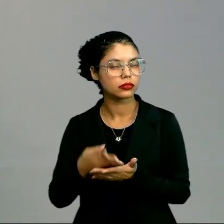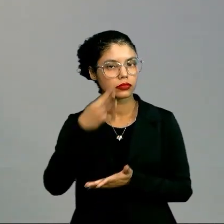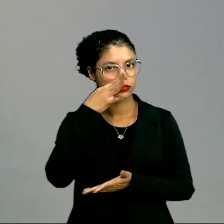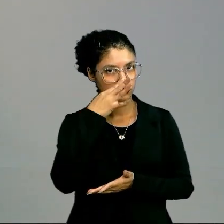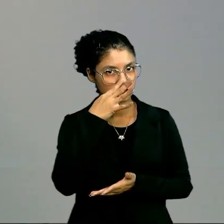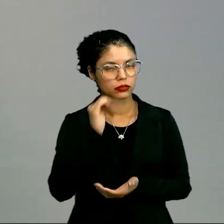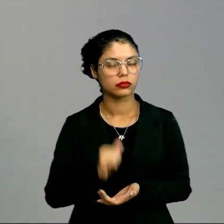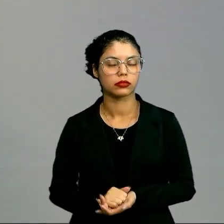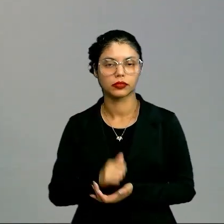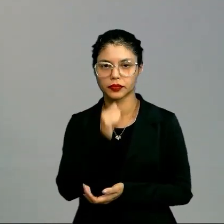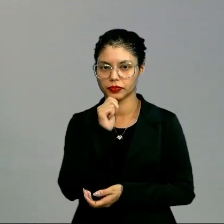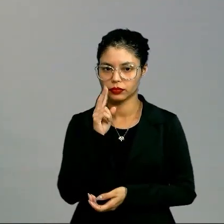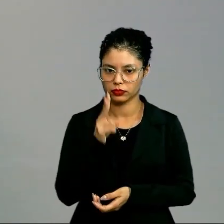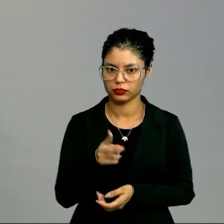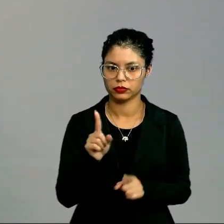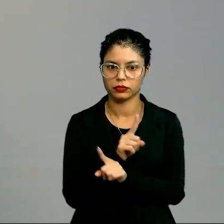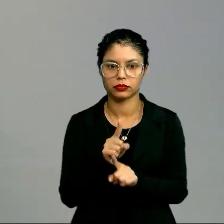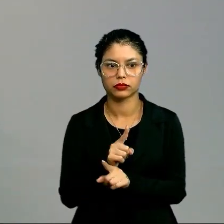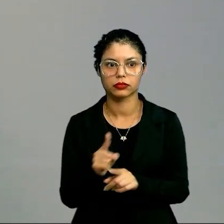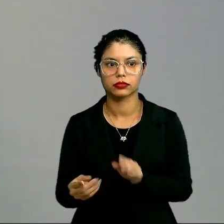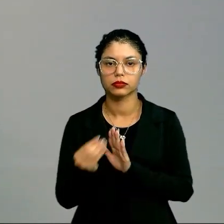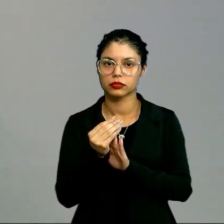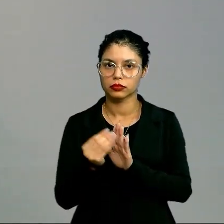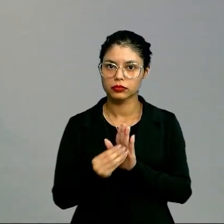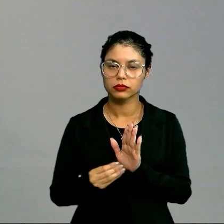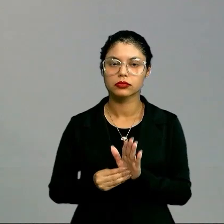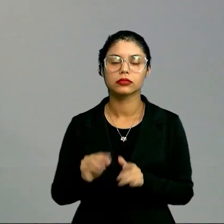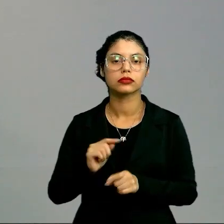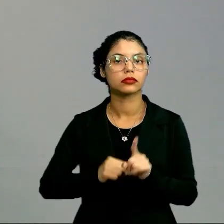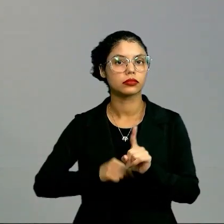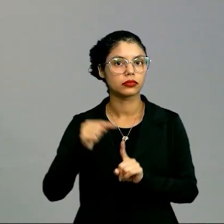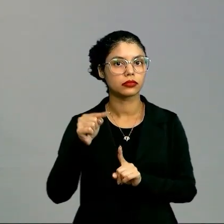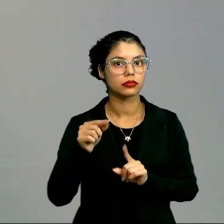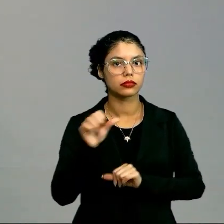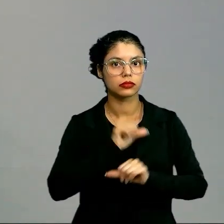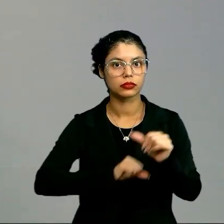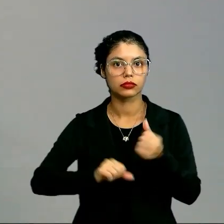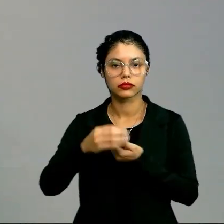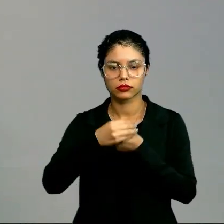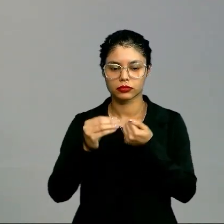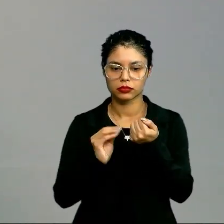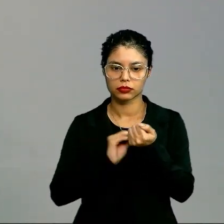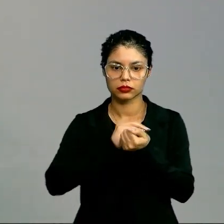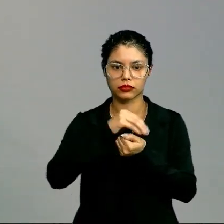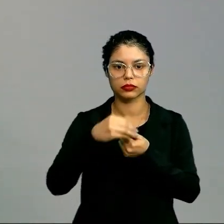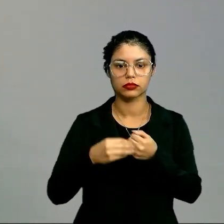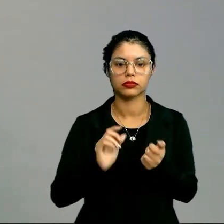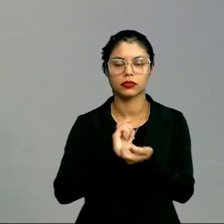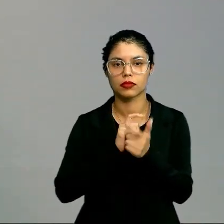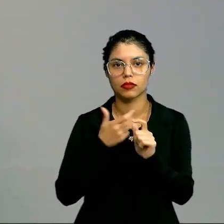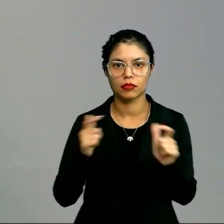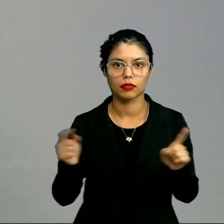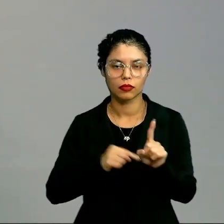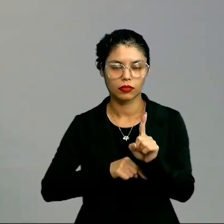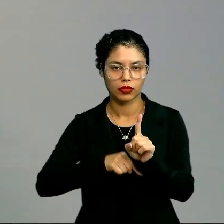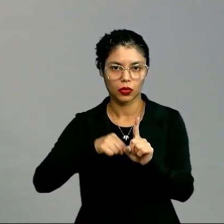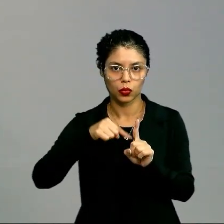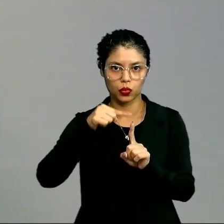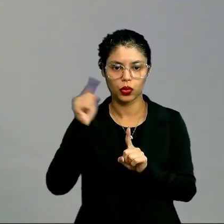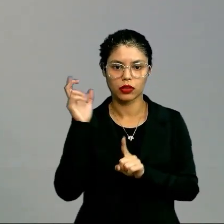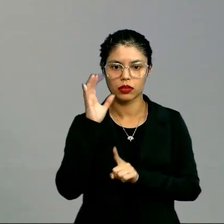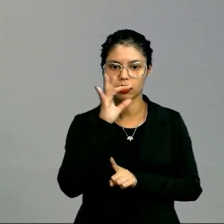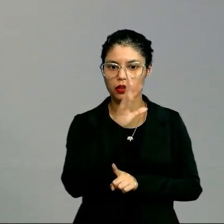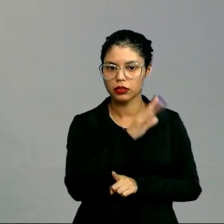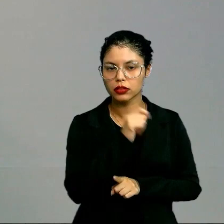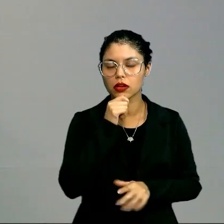ainda não acompanharam. Então, o fator temperatura ele modifica o estado de agregação das partículas, né? Então, o aumento da temperatura provoca